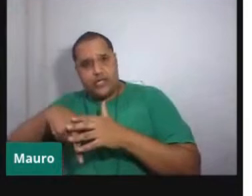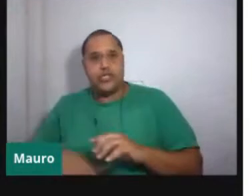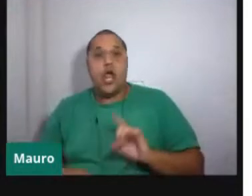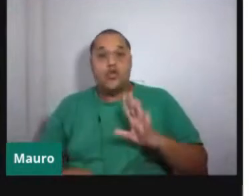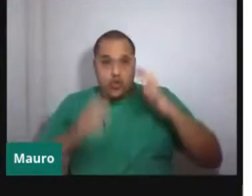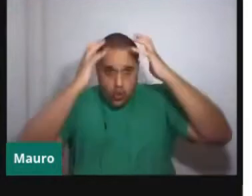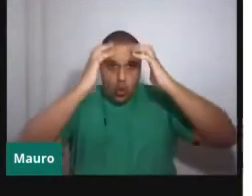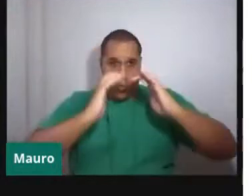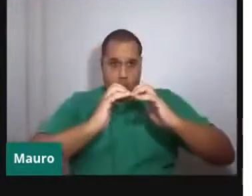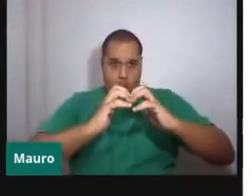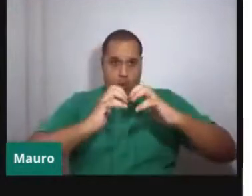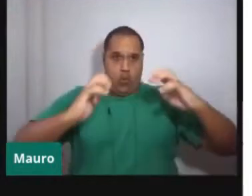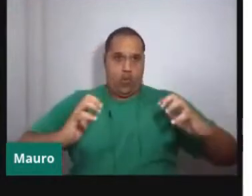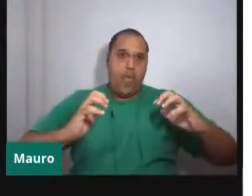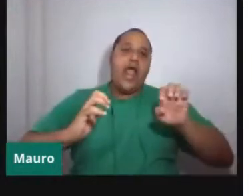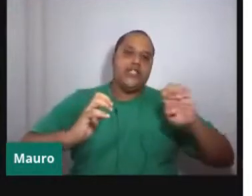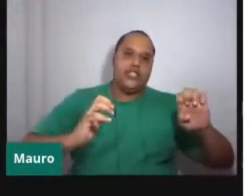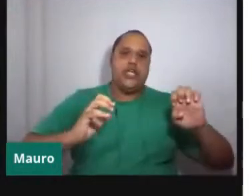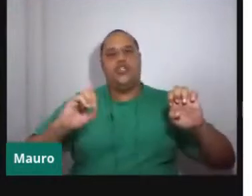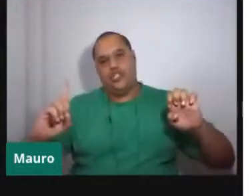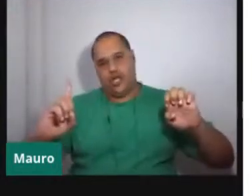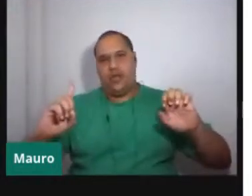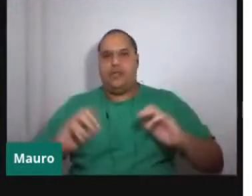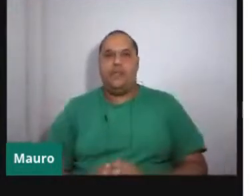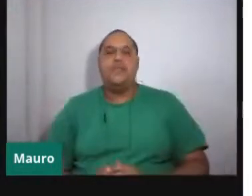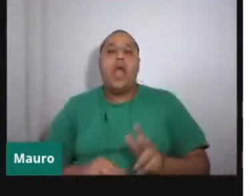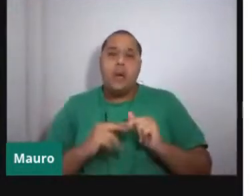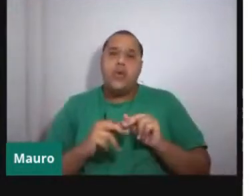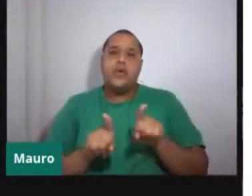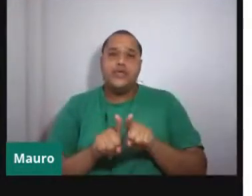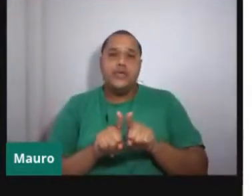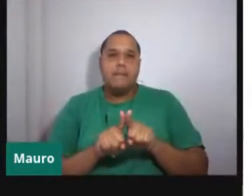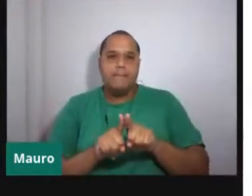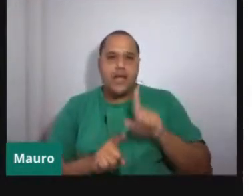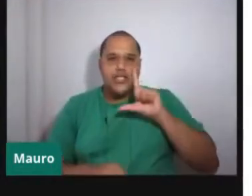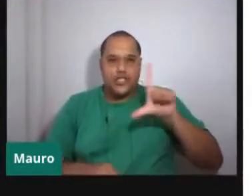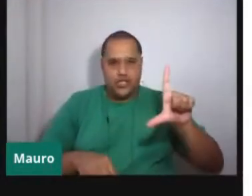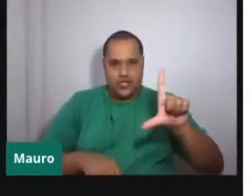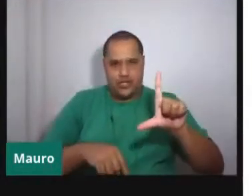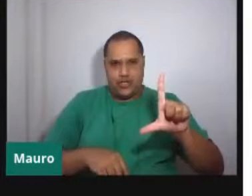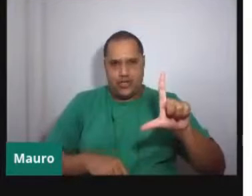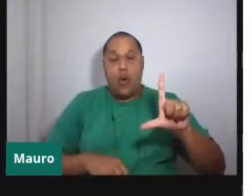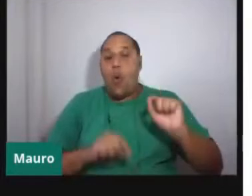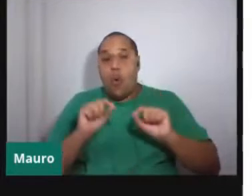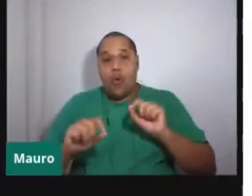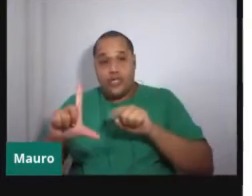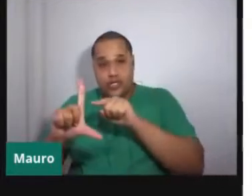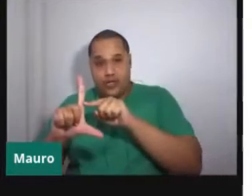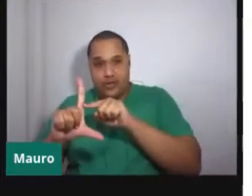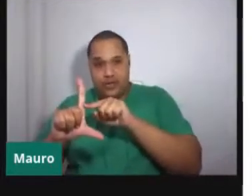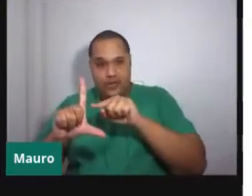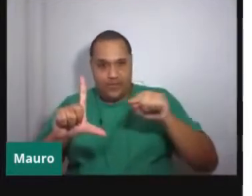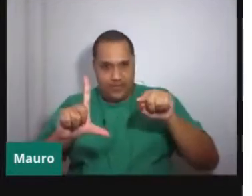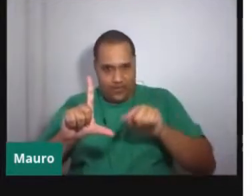e esquerdo. Eu faço a projeção dessa atividade, então o que eu vejo aqui é a relação entre os vóxeis, tá? Então,